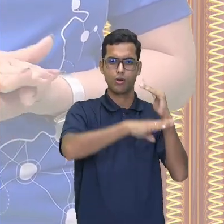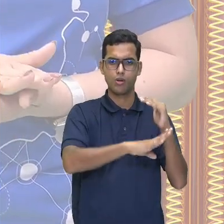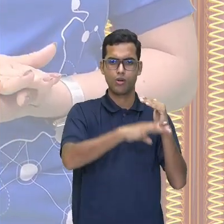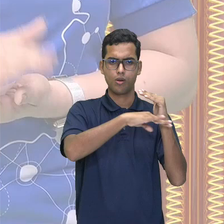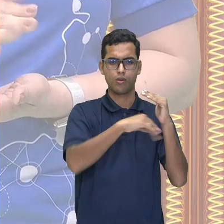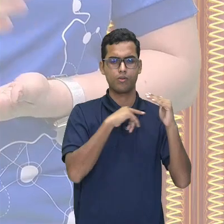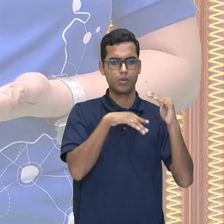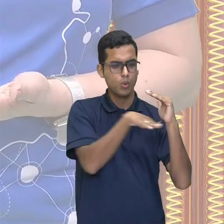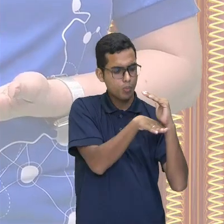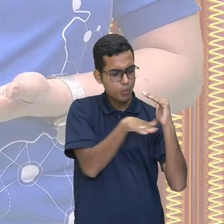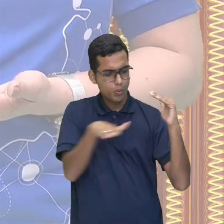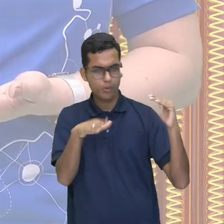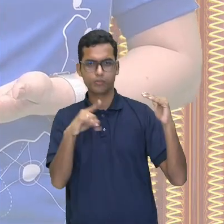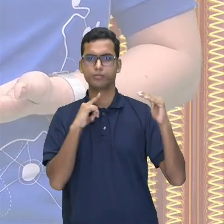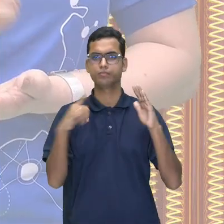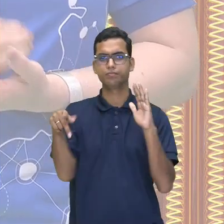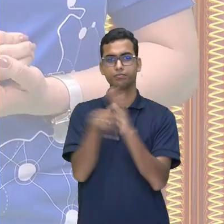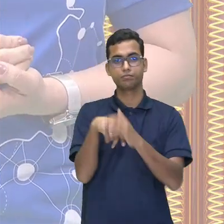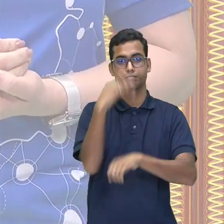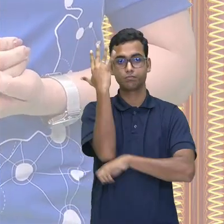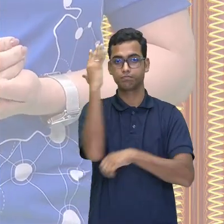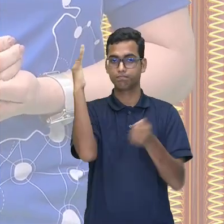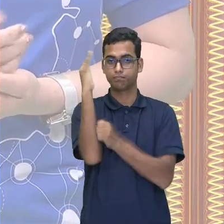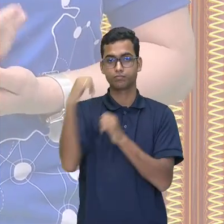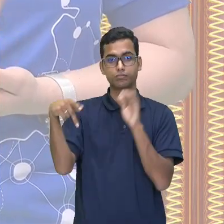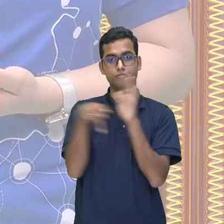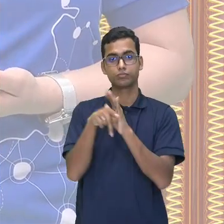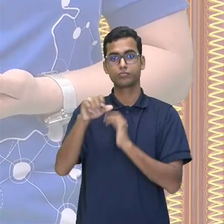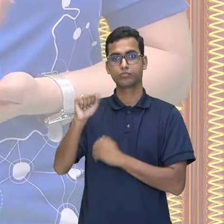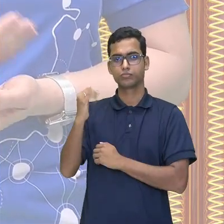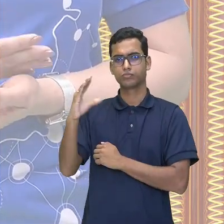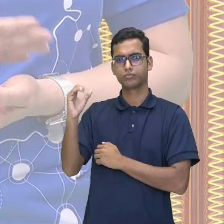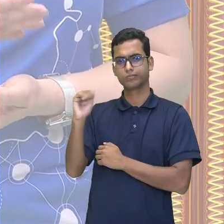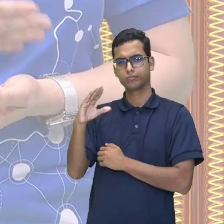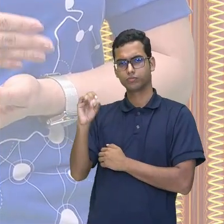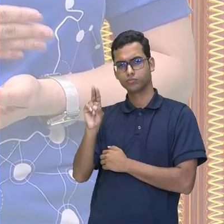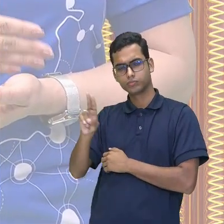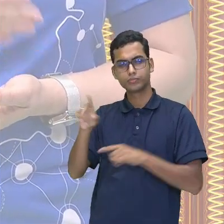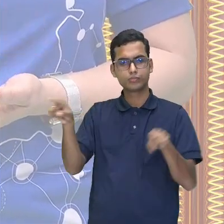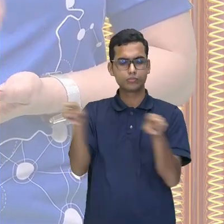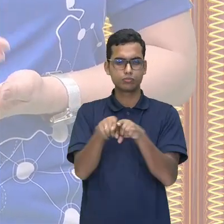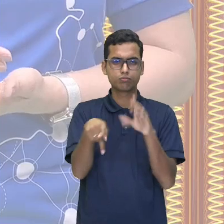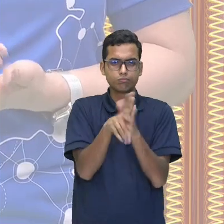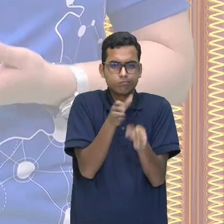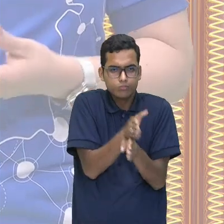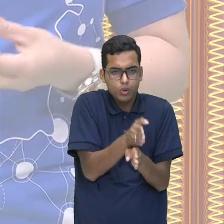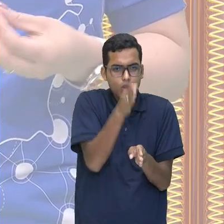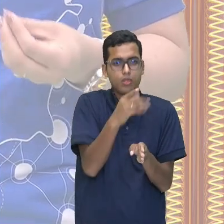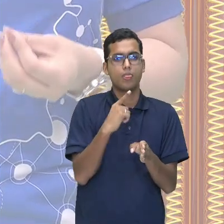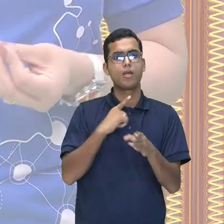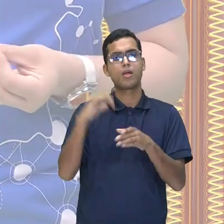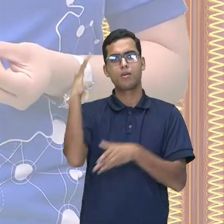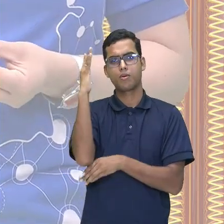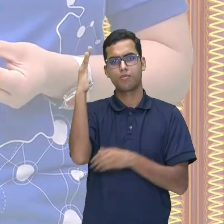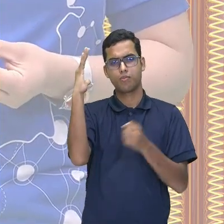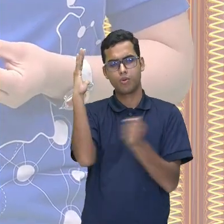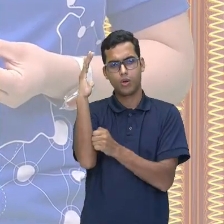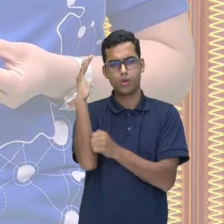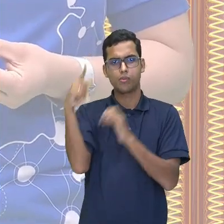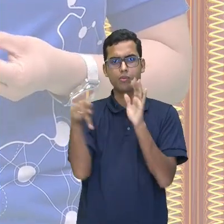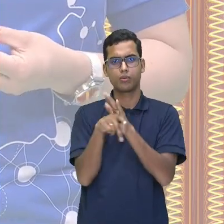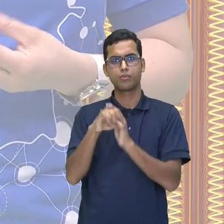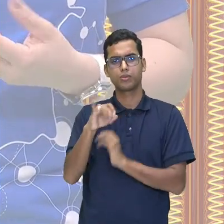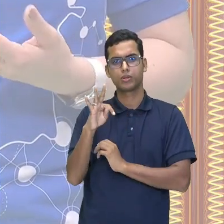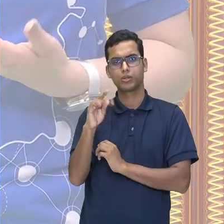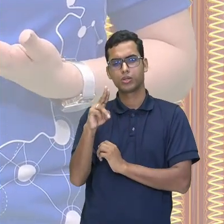madeira de assacu e as paredes com madeira de taúba ou maçaranduba. Então, esse tipo de